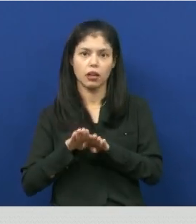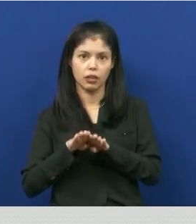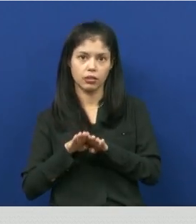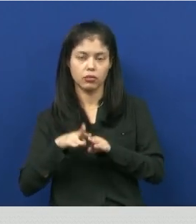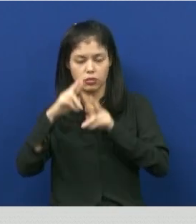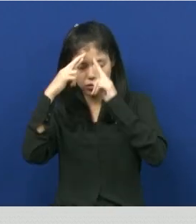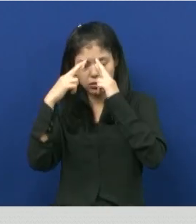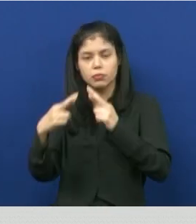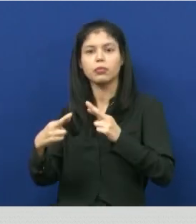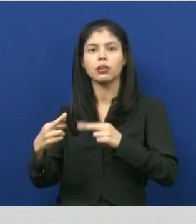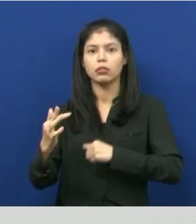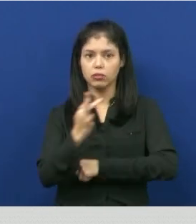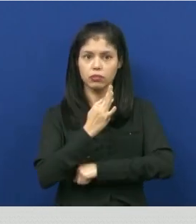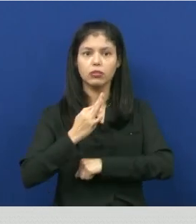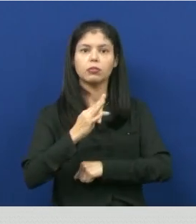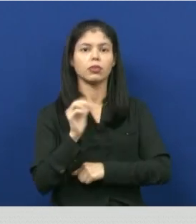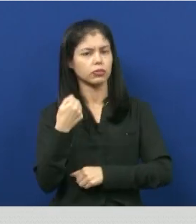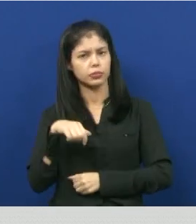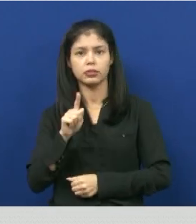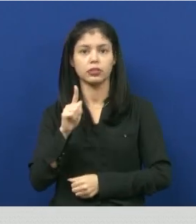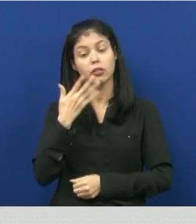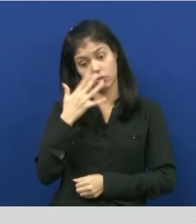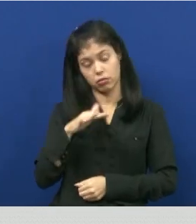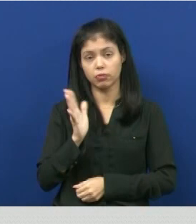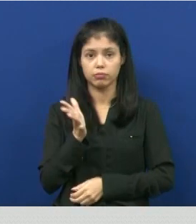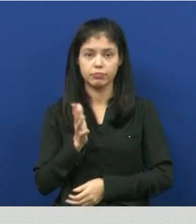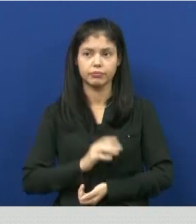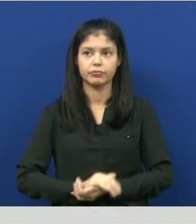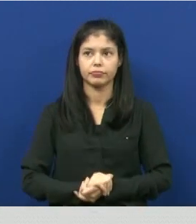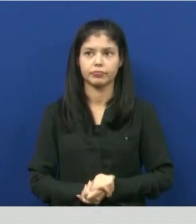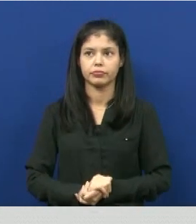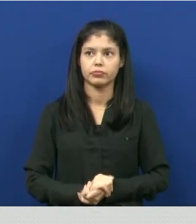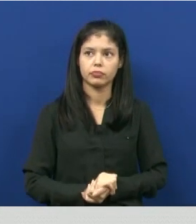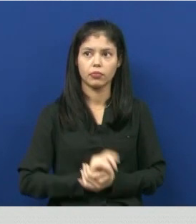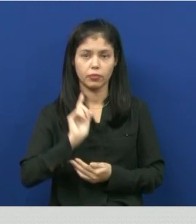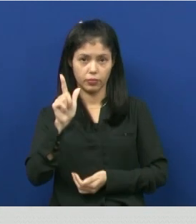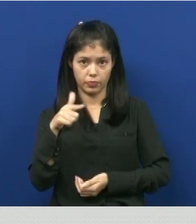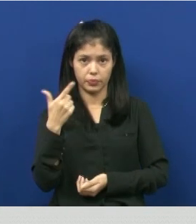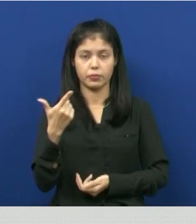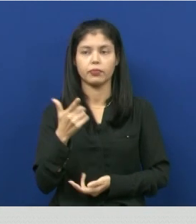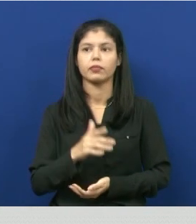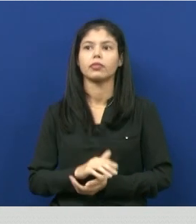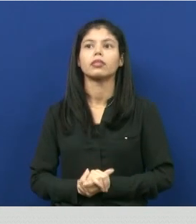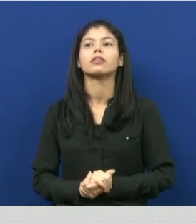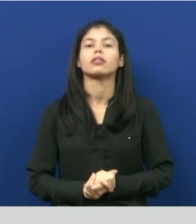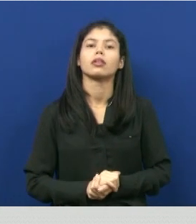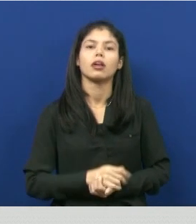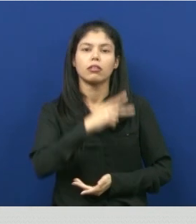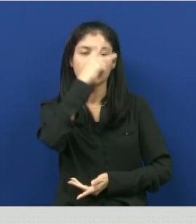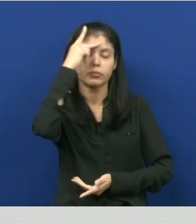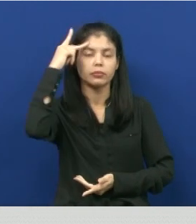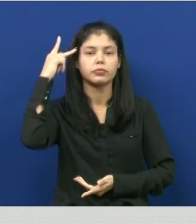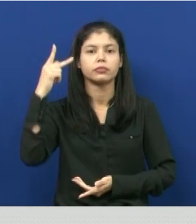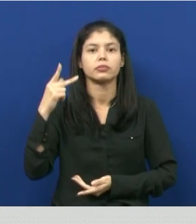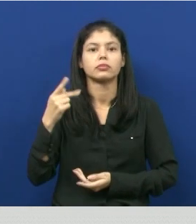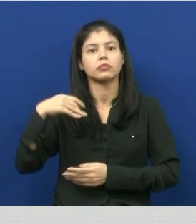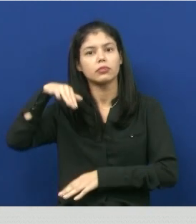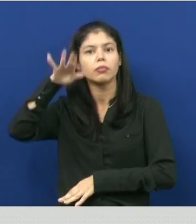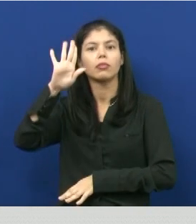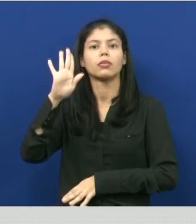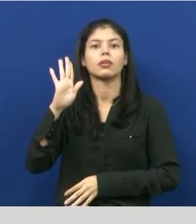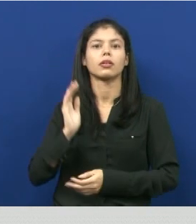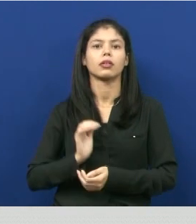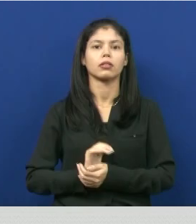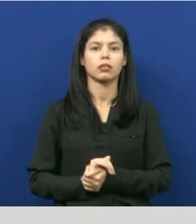de respeito ou de formalidade, já que se trata de uma criança. Próxima situação. Uma pessoa de maior,